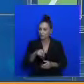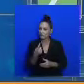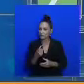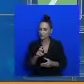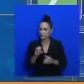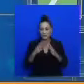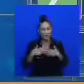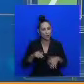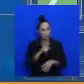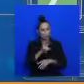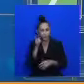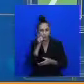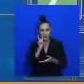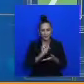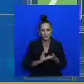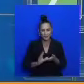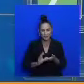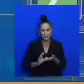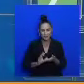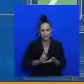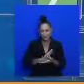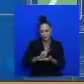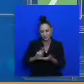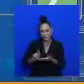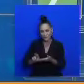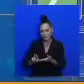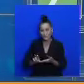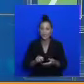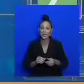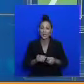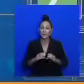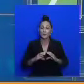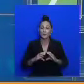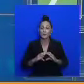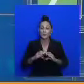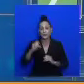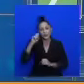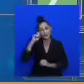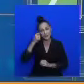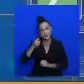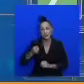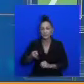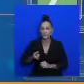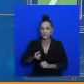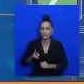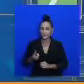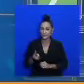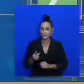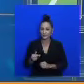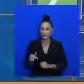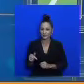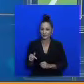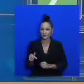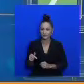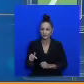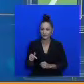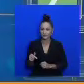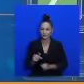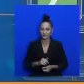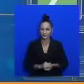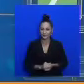15. Calma, você ainda tem muitas chances. Bola preta, número 67. Preta,